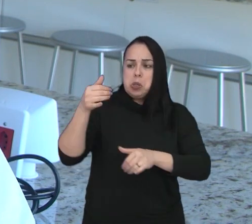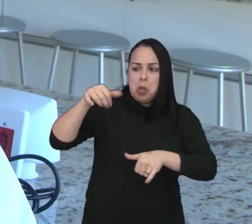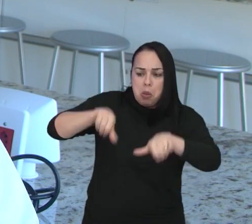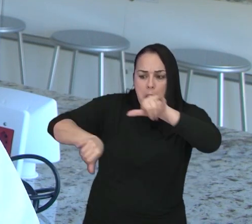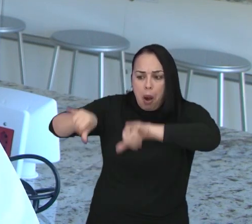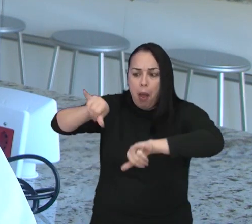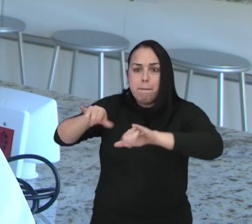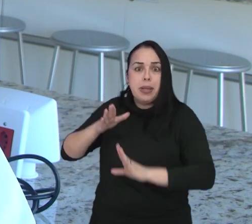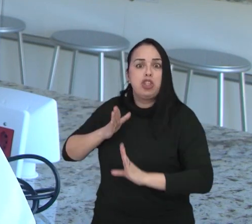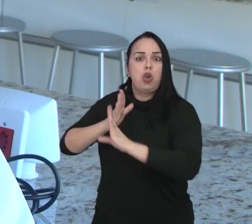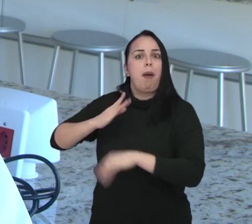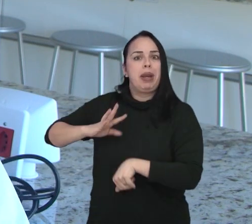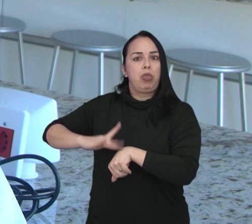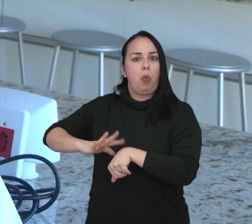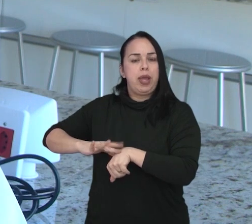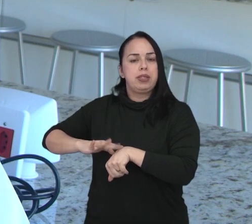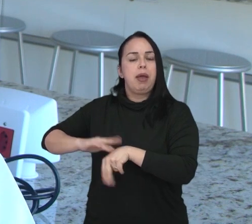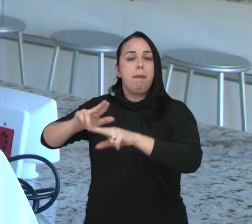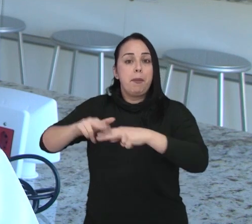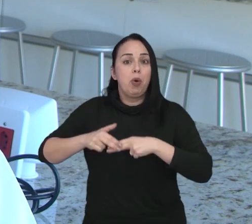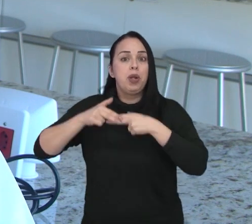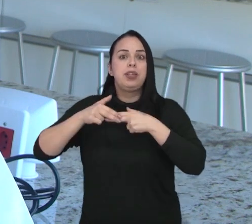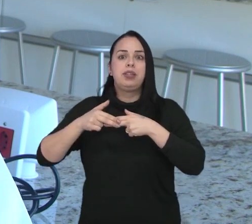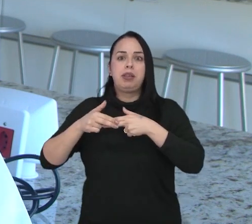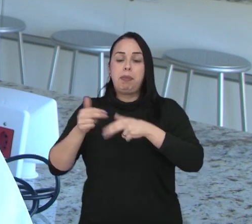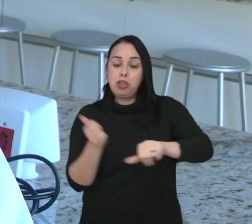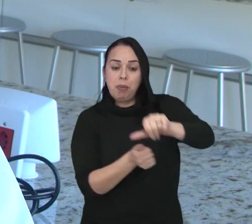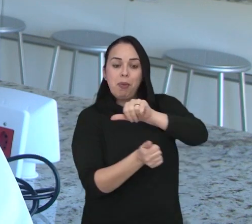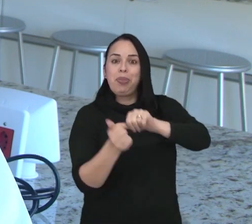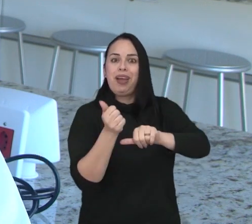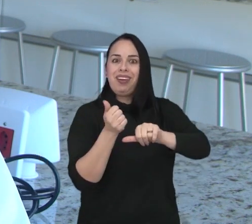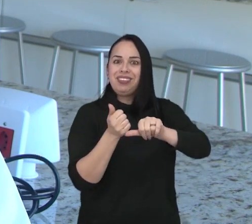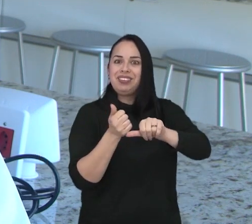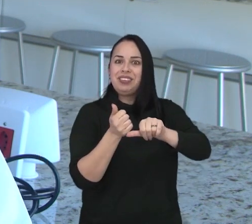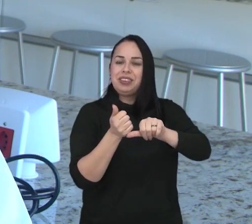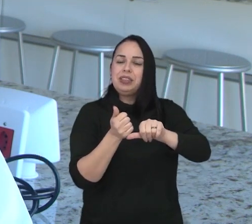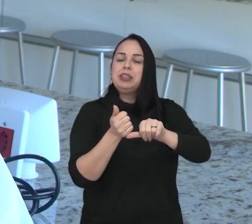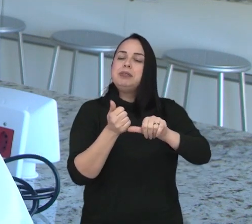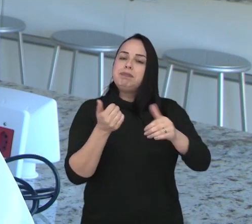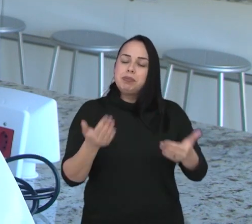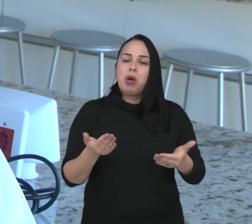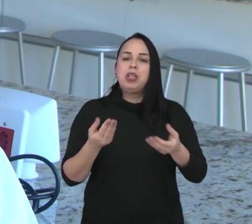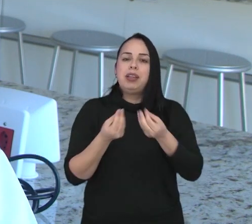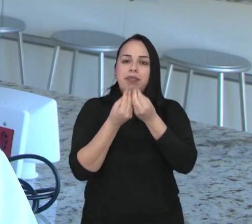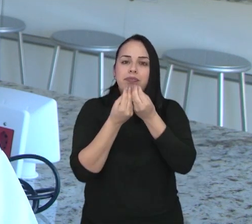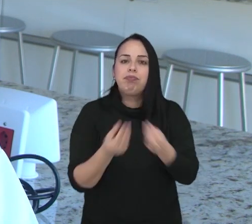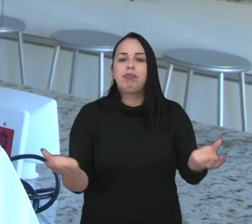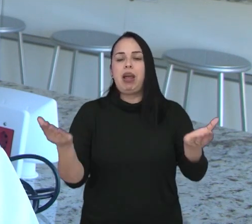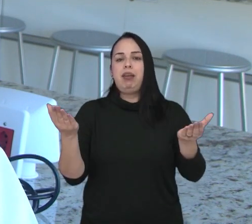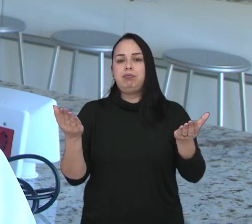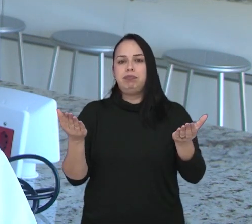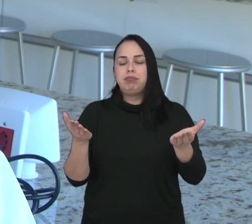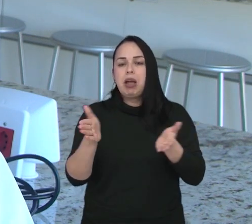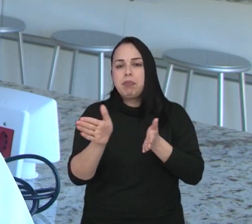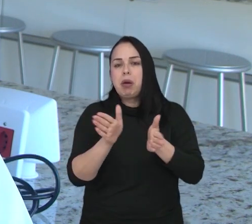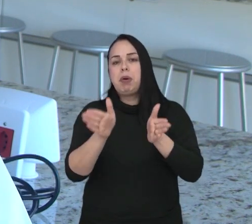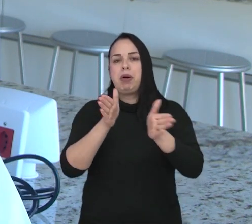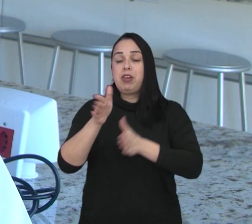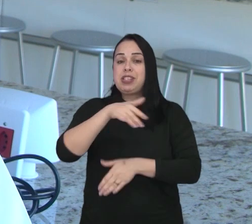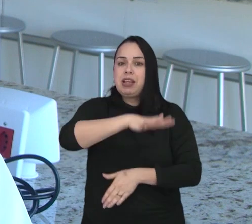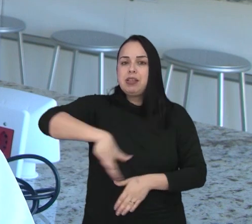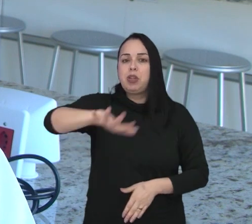na academia, que são feitas nos laboratórios, isso pode, então, ser convertido, né, numa fala mais acessível a